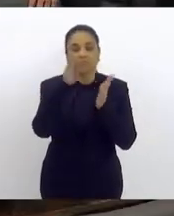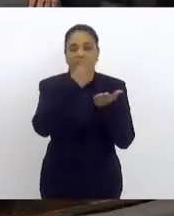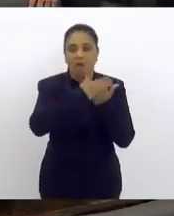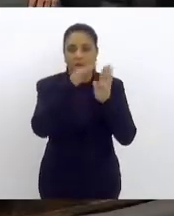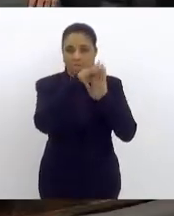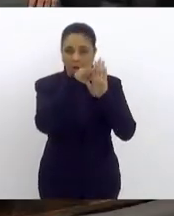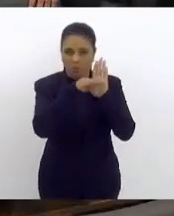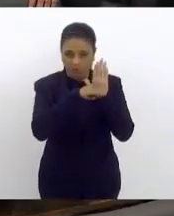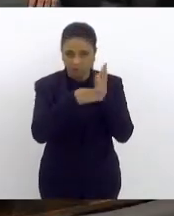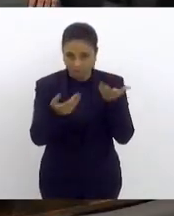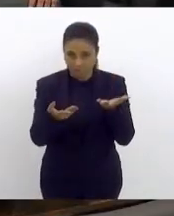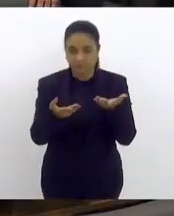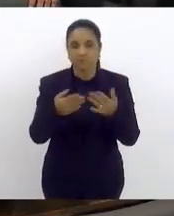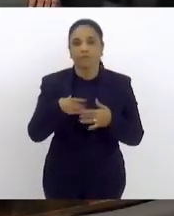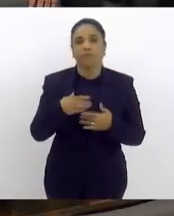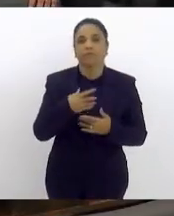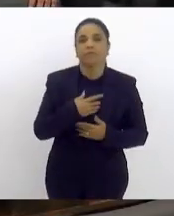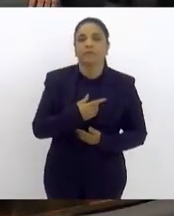obrigada